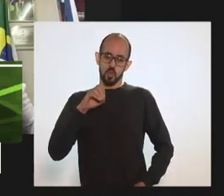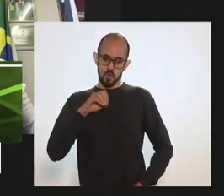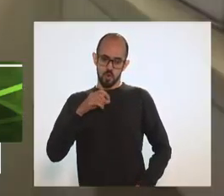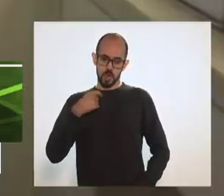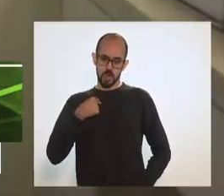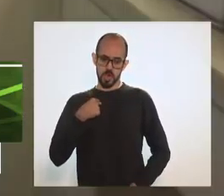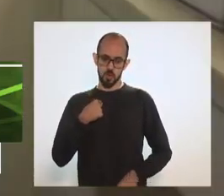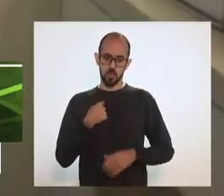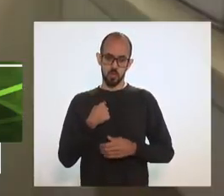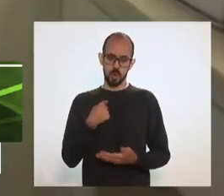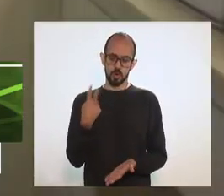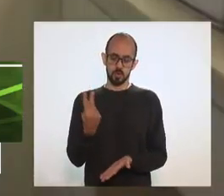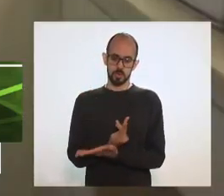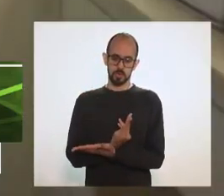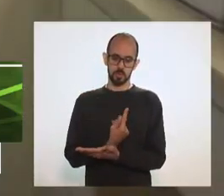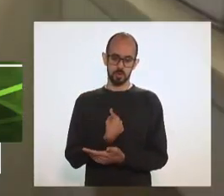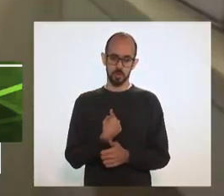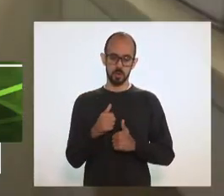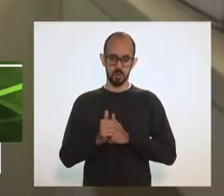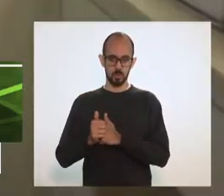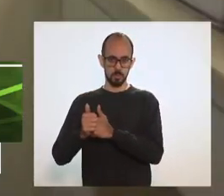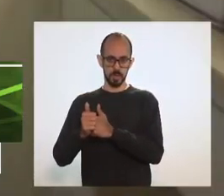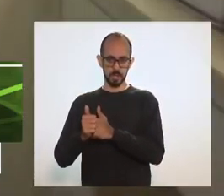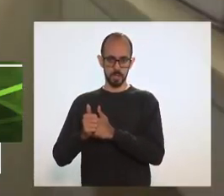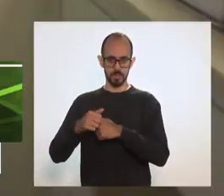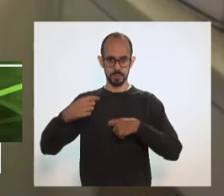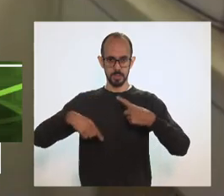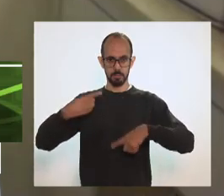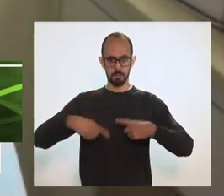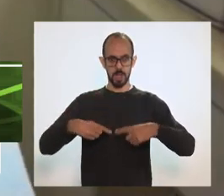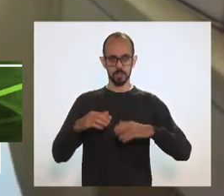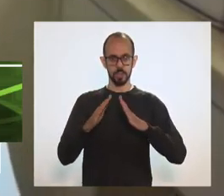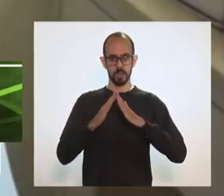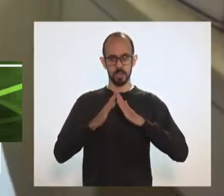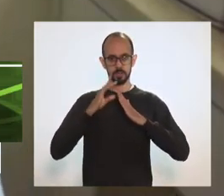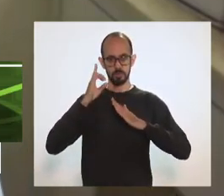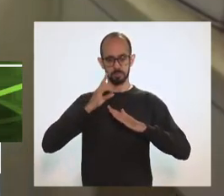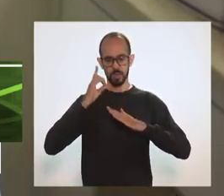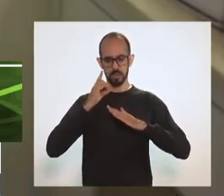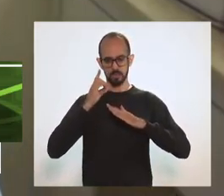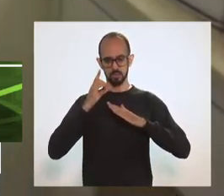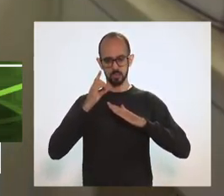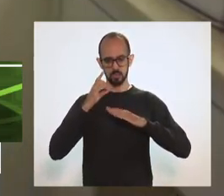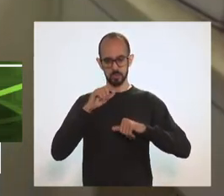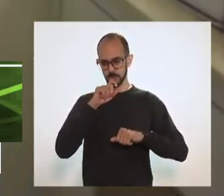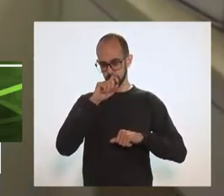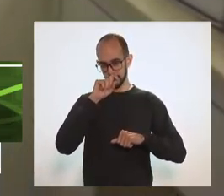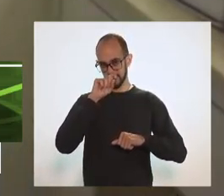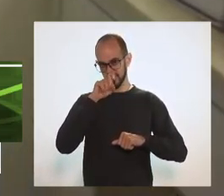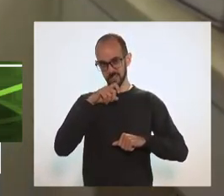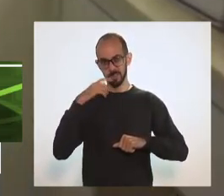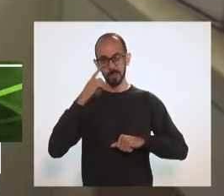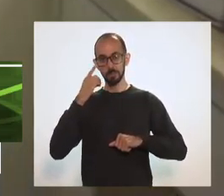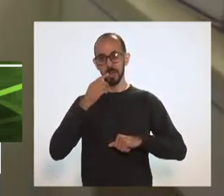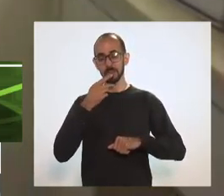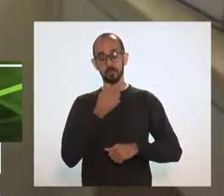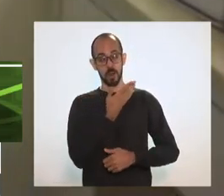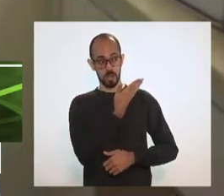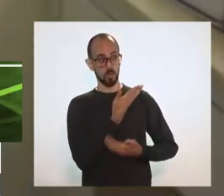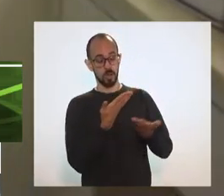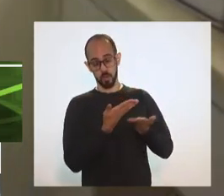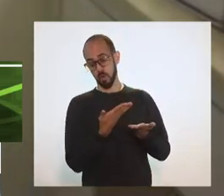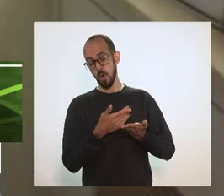muito salutar, deputado Chico Machado. O senhor me dá ainda uma parte, senhor presidente? Do Luiz Paulo. Deputado